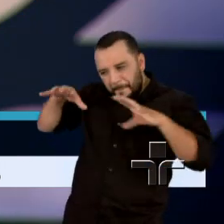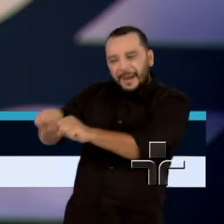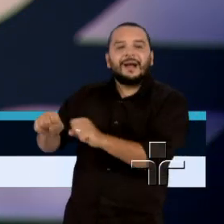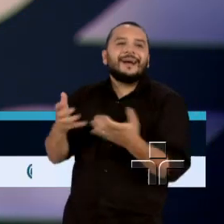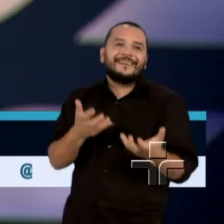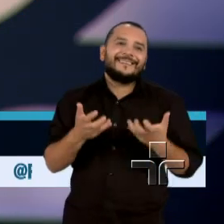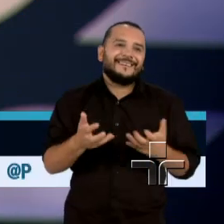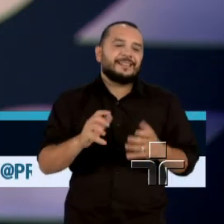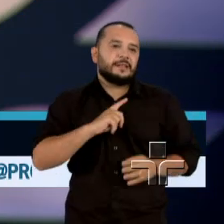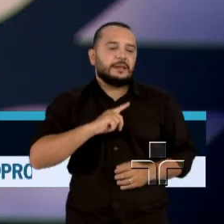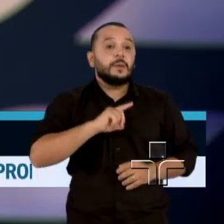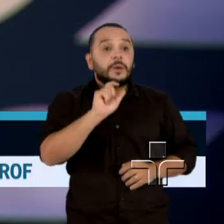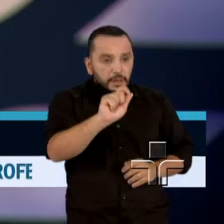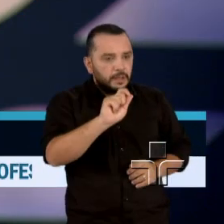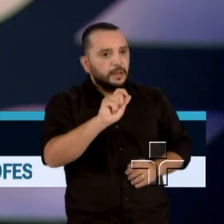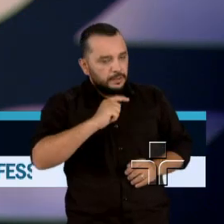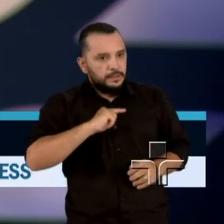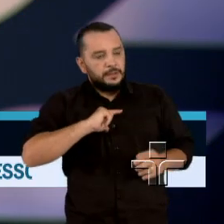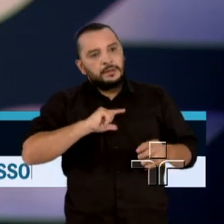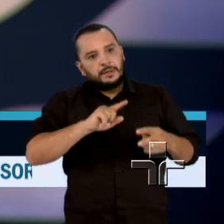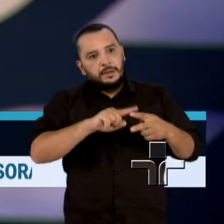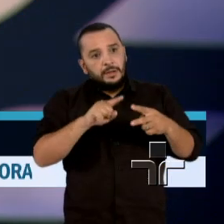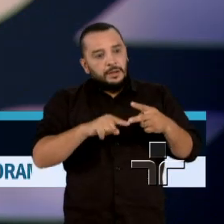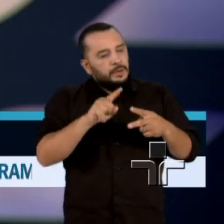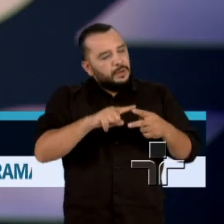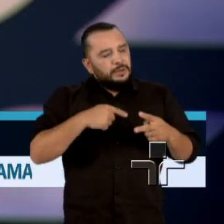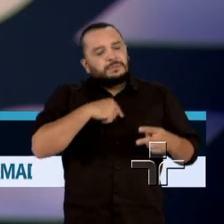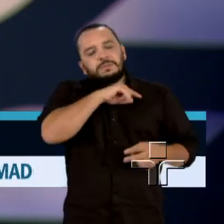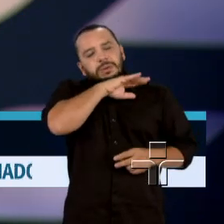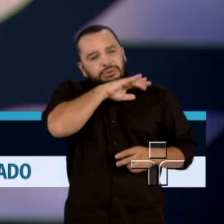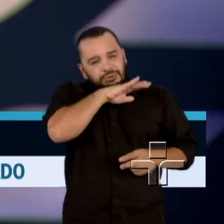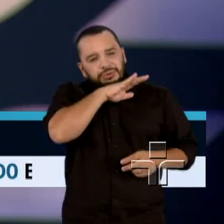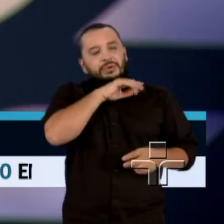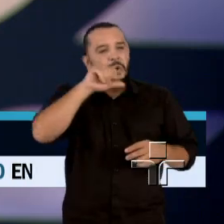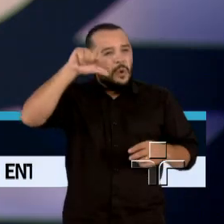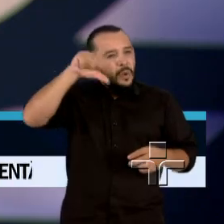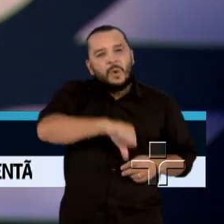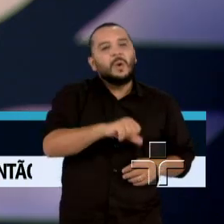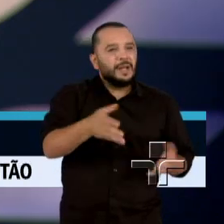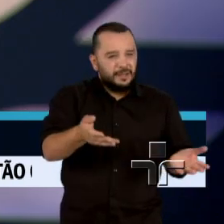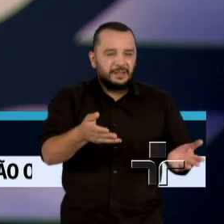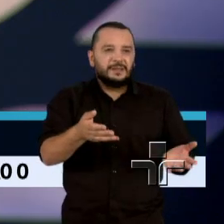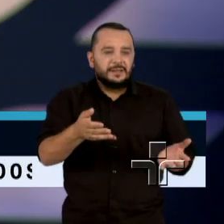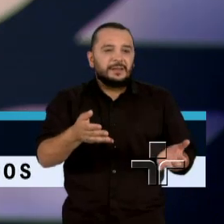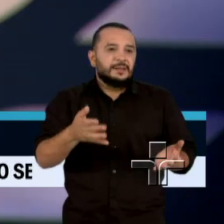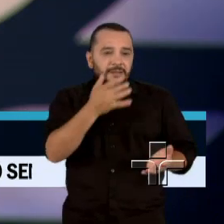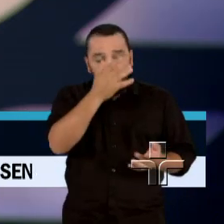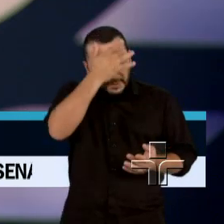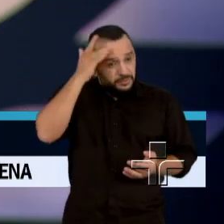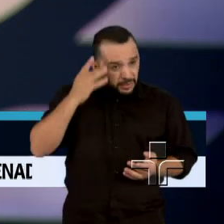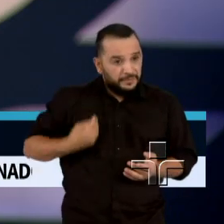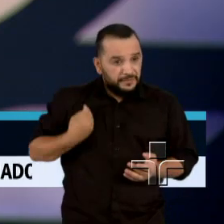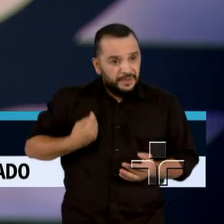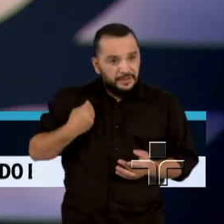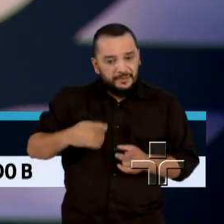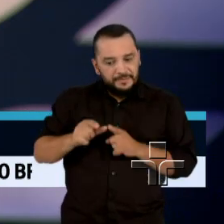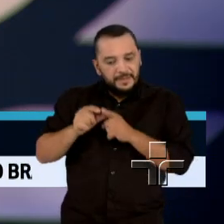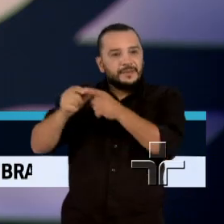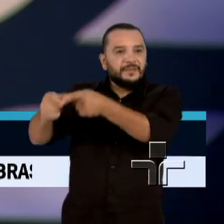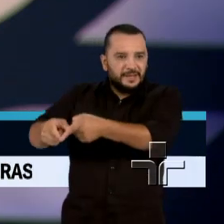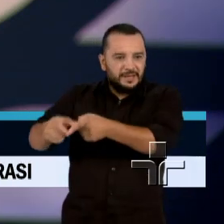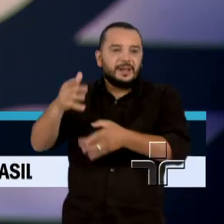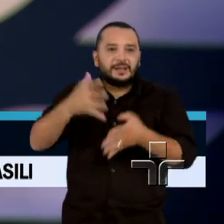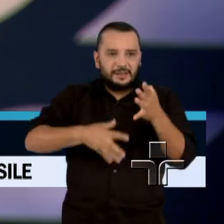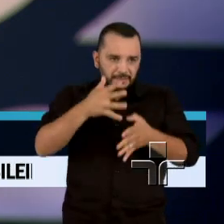ingredientes aí bastante perversos e que acompanha a rotina de quem vive na periferia. Né? Então, acho que esse é um